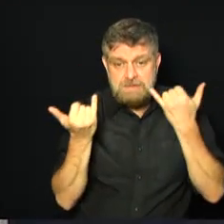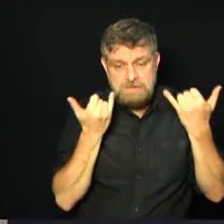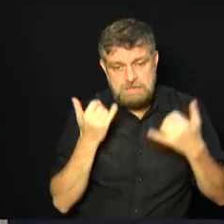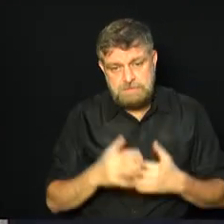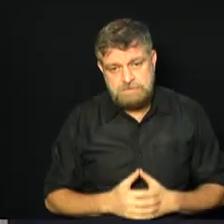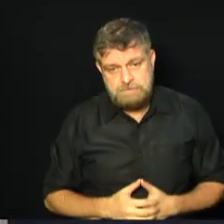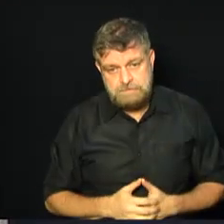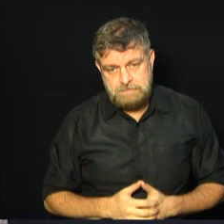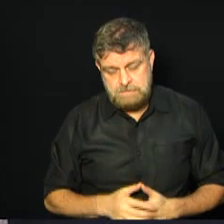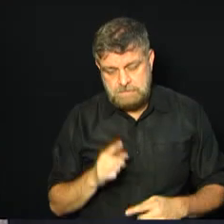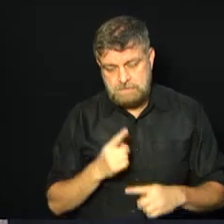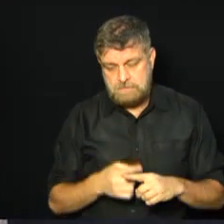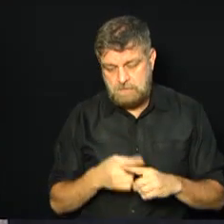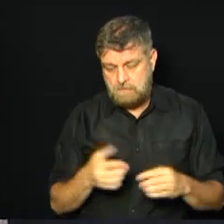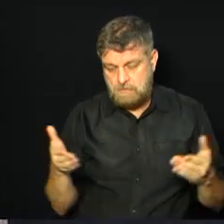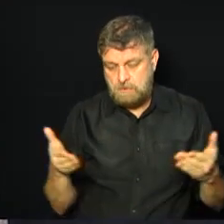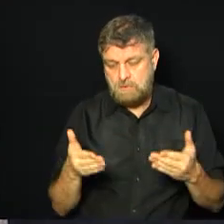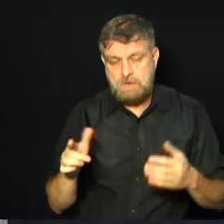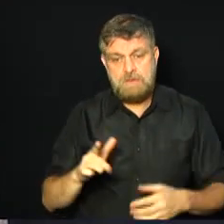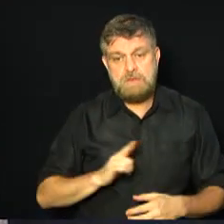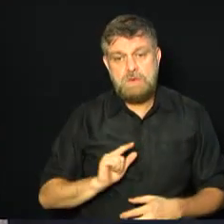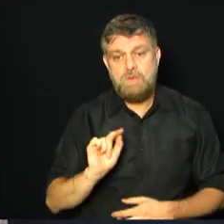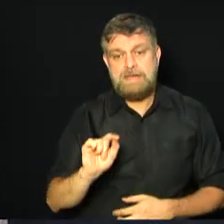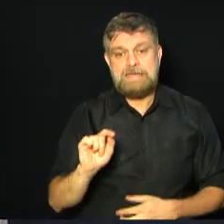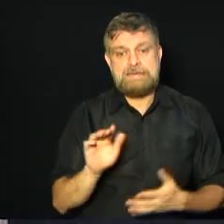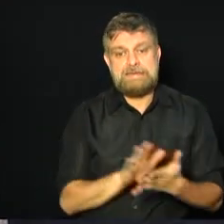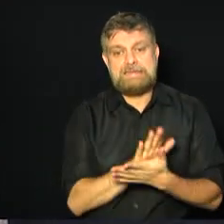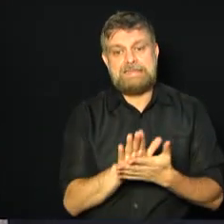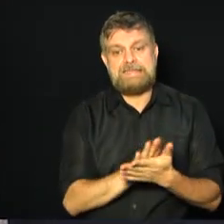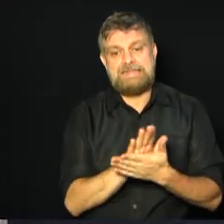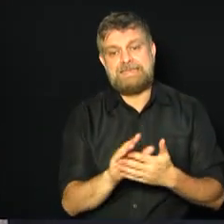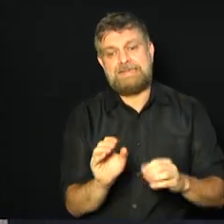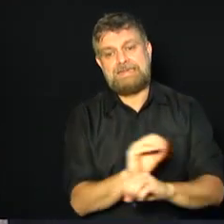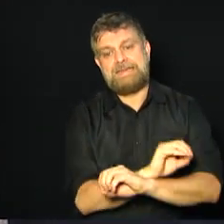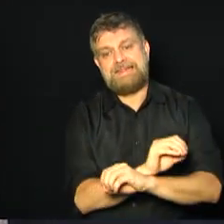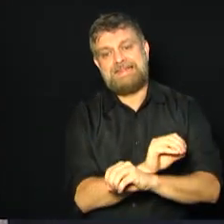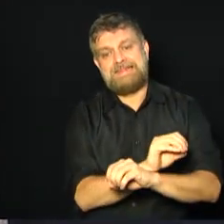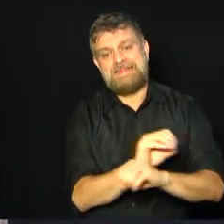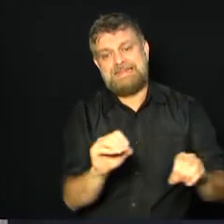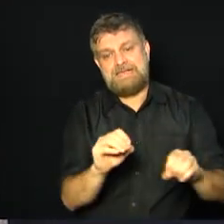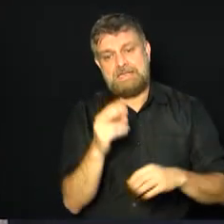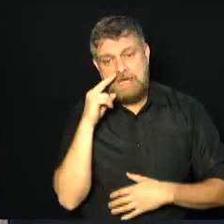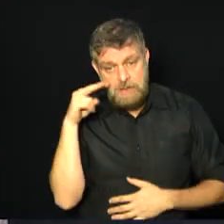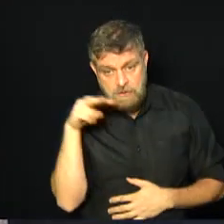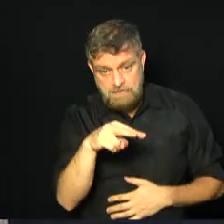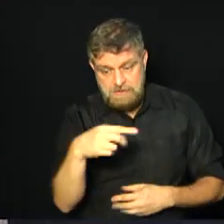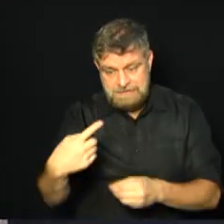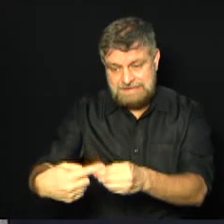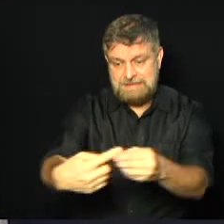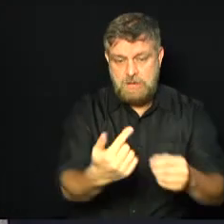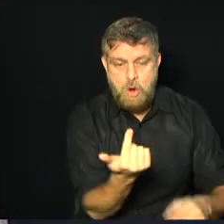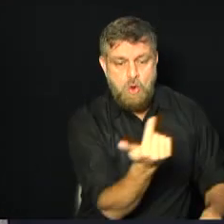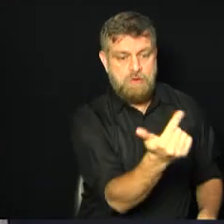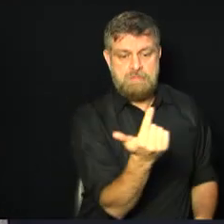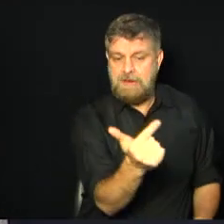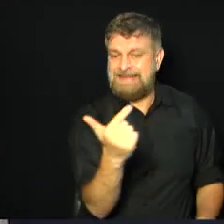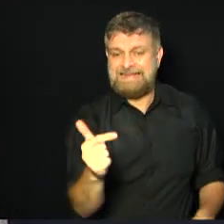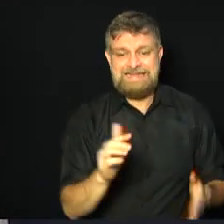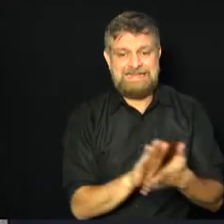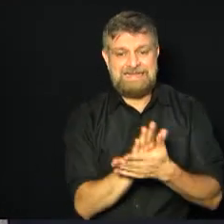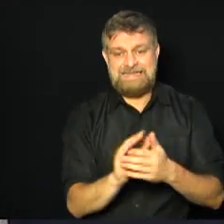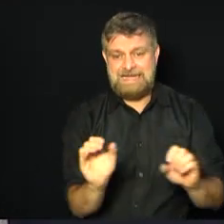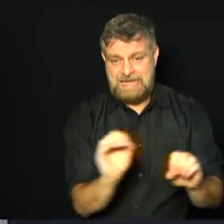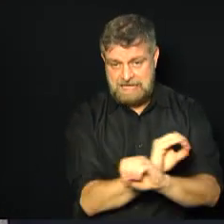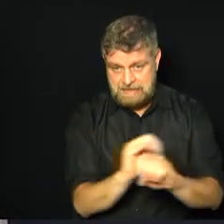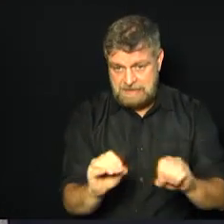Porque o que existe hoje é nada. E o que eu vejo fora daqui também é nada. Então, assim, eu vejo que vocês estão dando